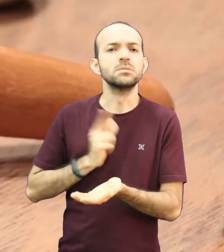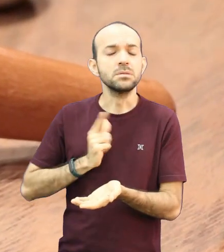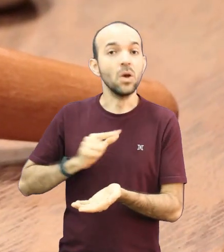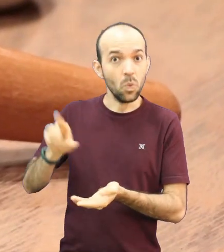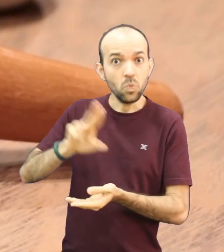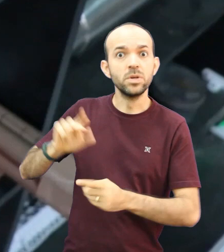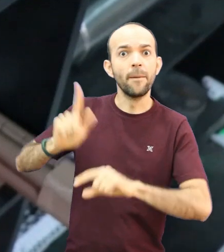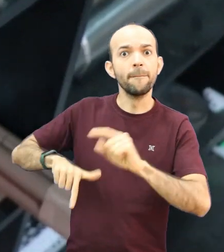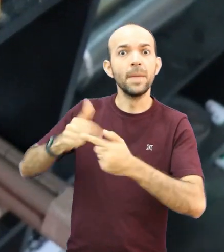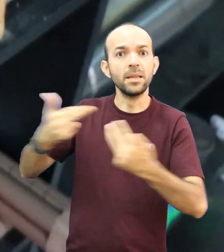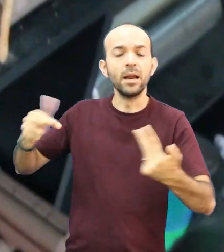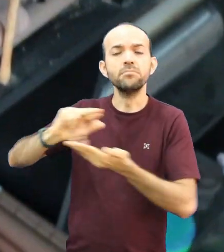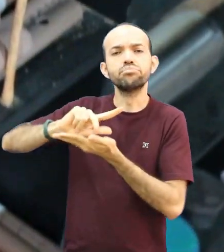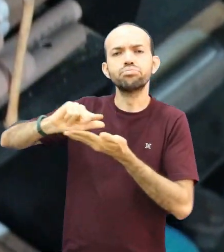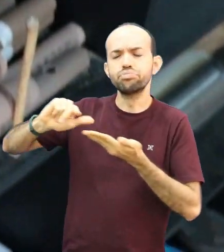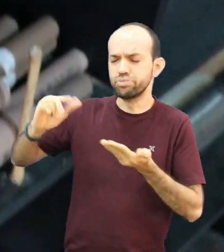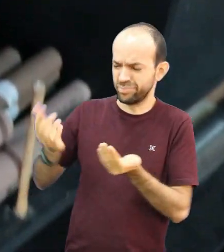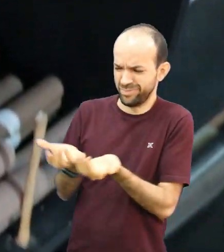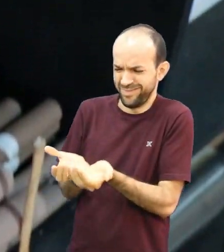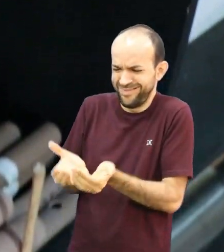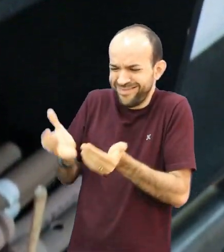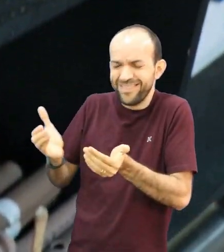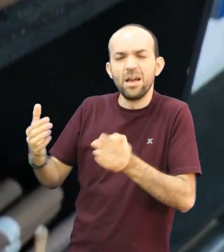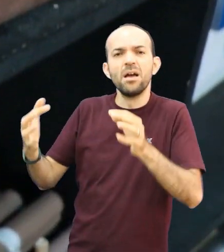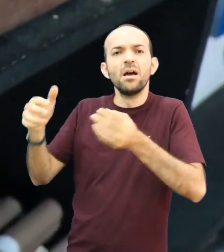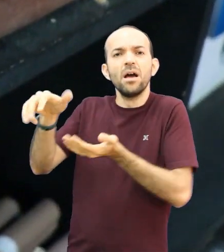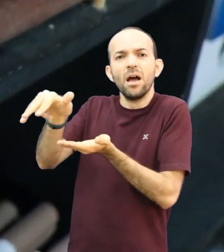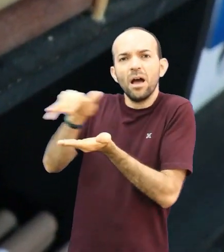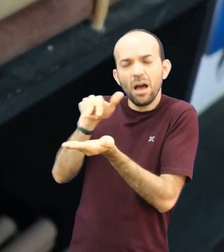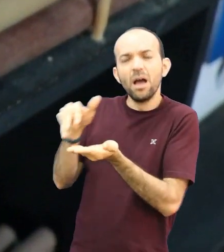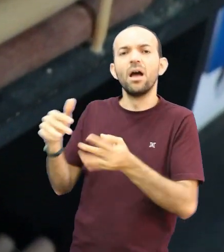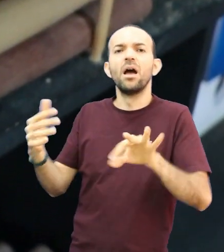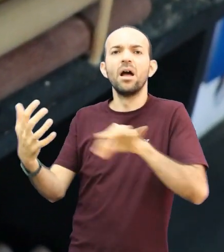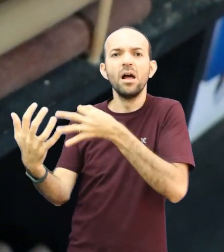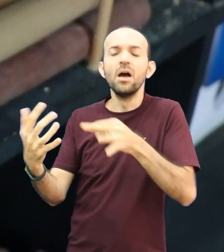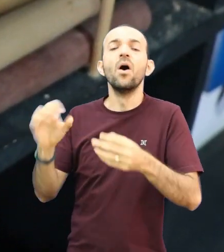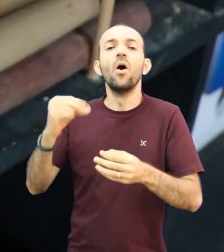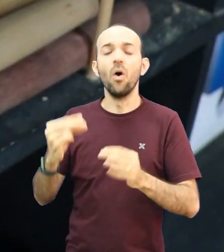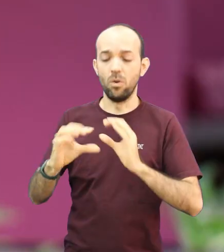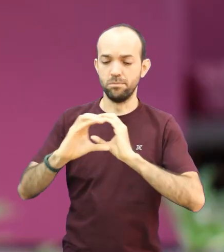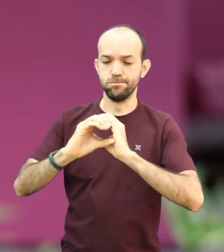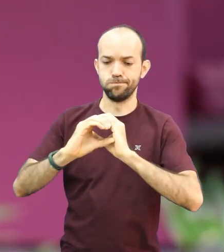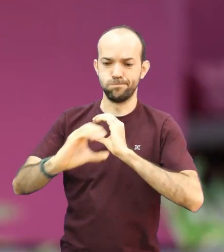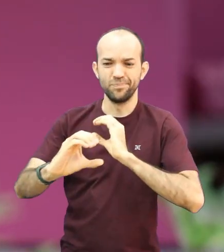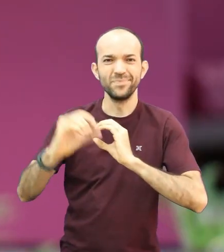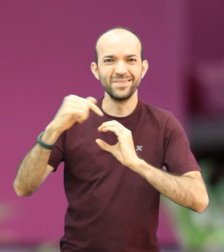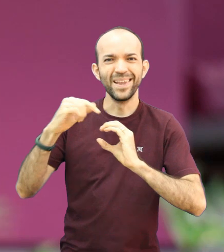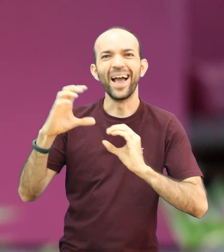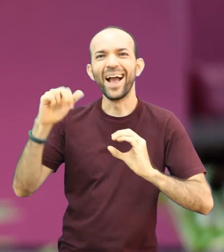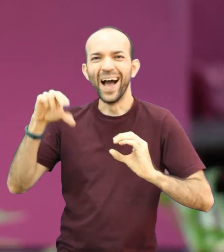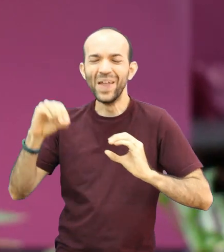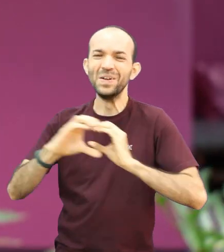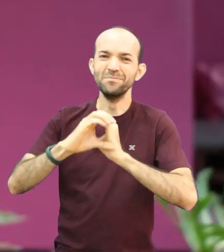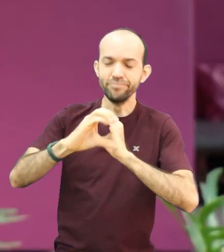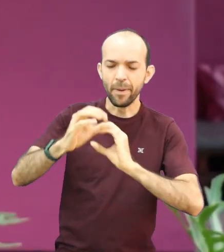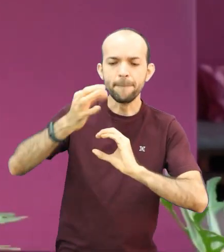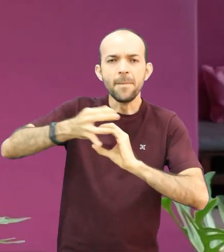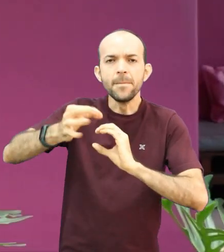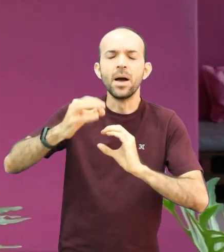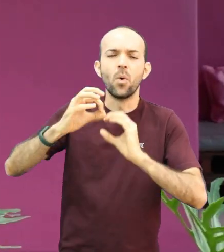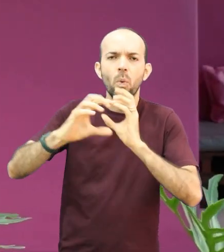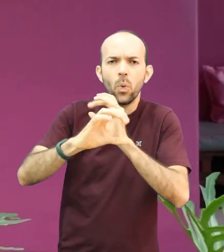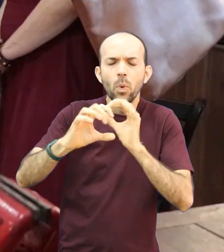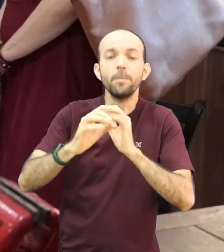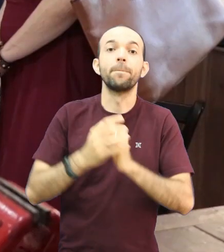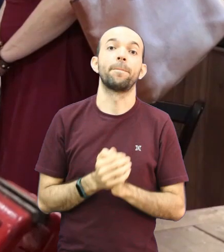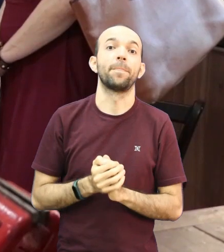cordas de cabaças de sopros com uso de PVC materiais recicláveis a assinatura do termo de execução entre